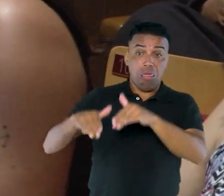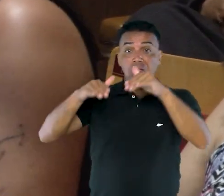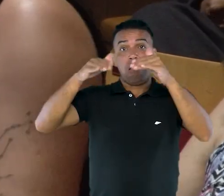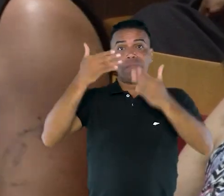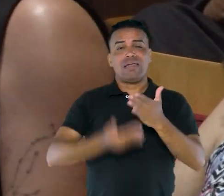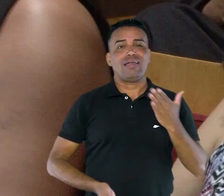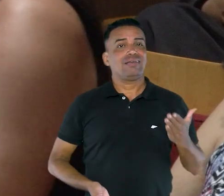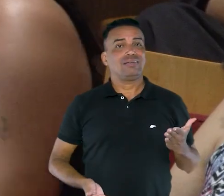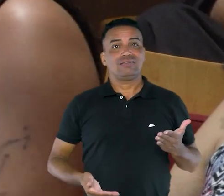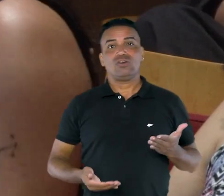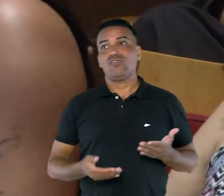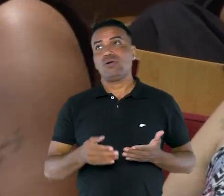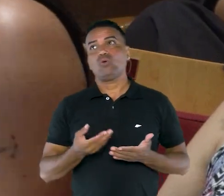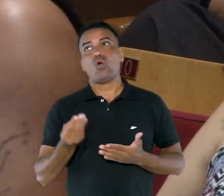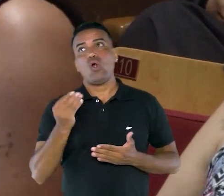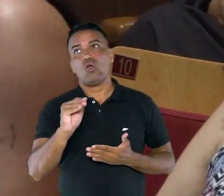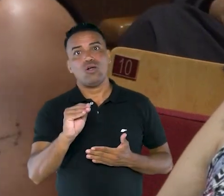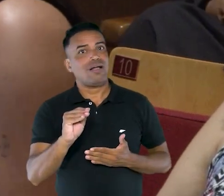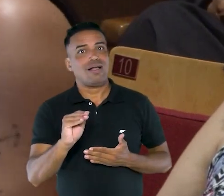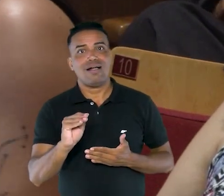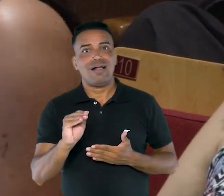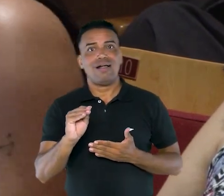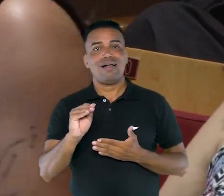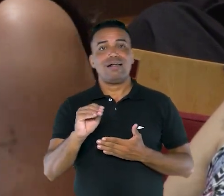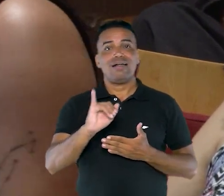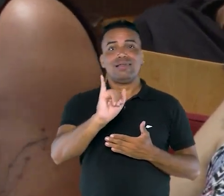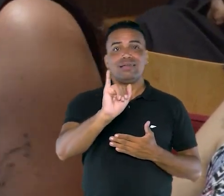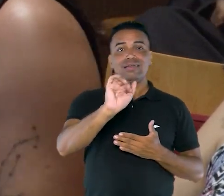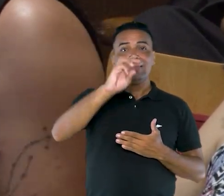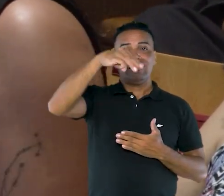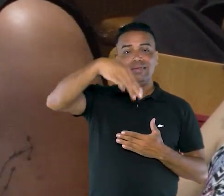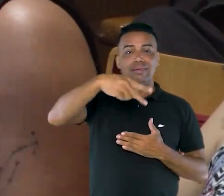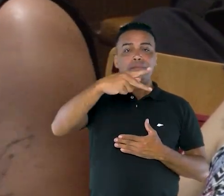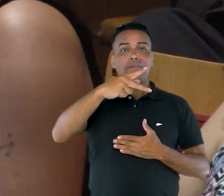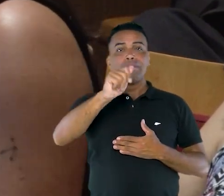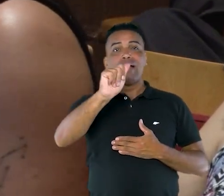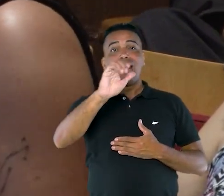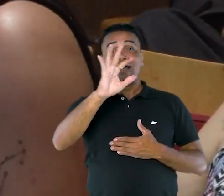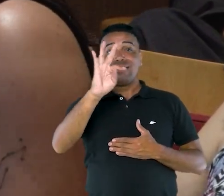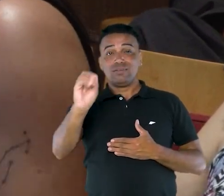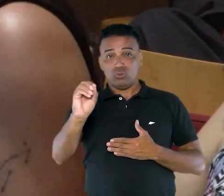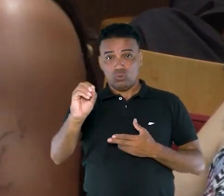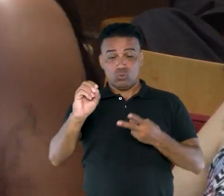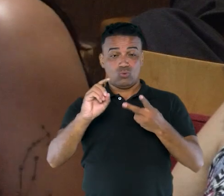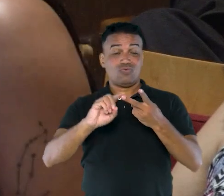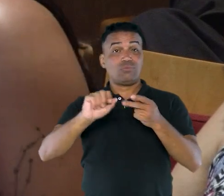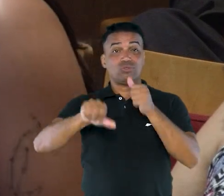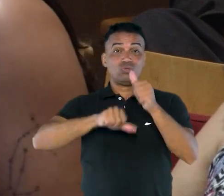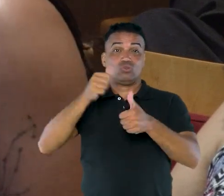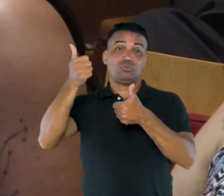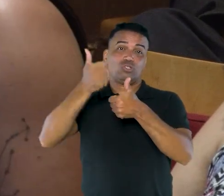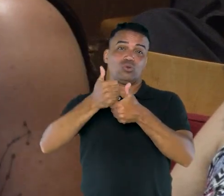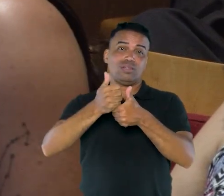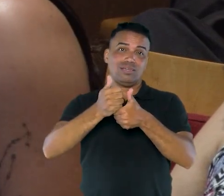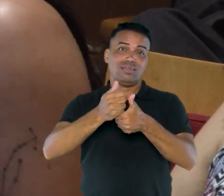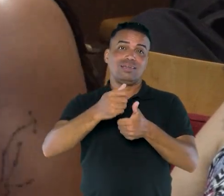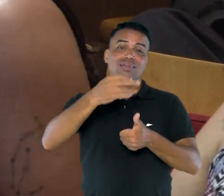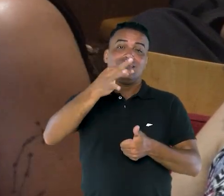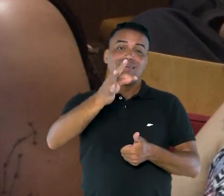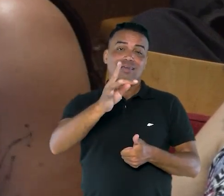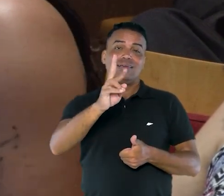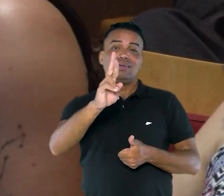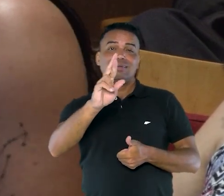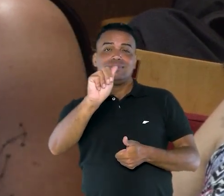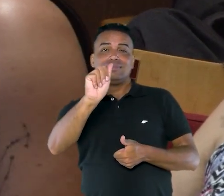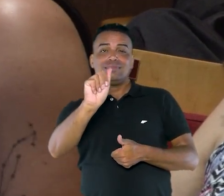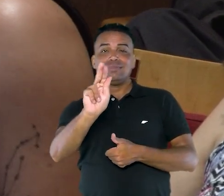provocação de colocar, não vamos usar mais a palavra, a gente não sofre uma época de impacto ambiental, a gente sofre uma época de trauma psicossocial, e são